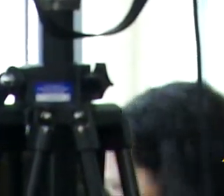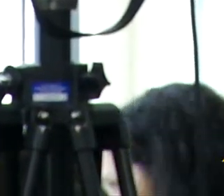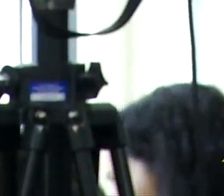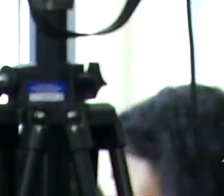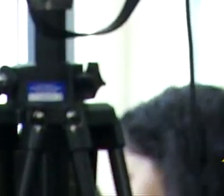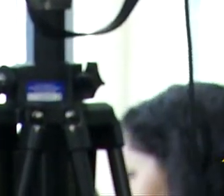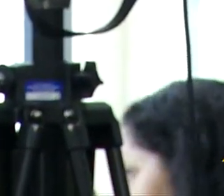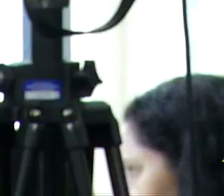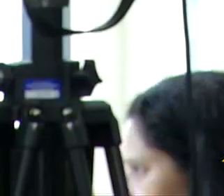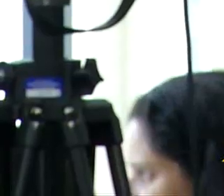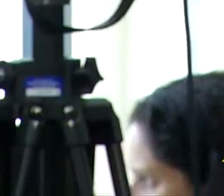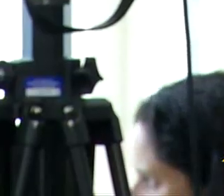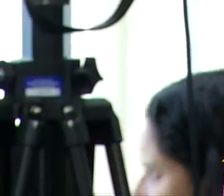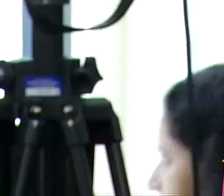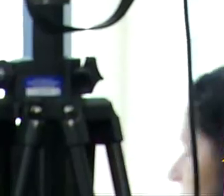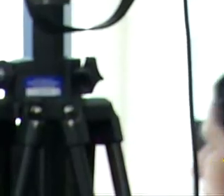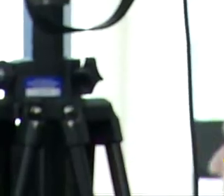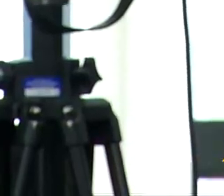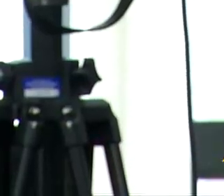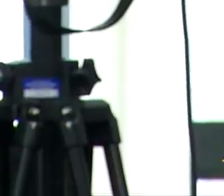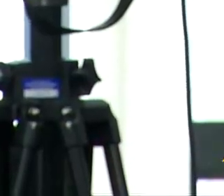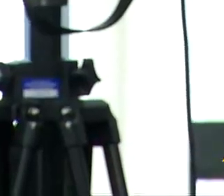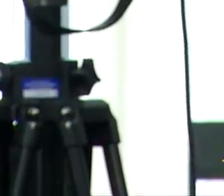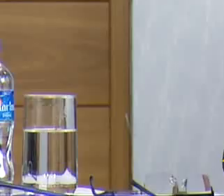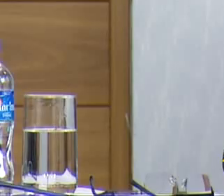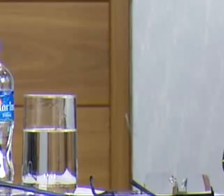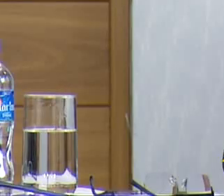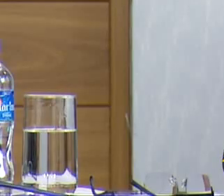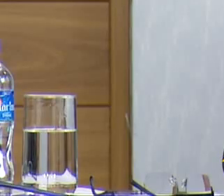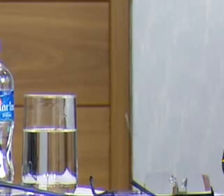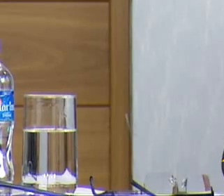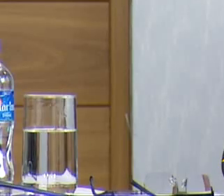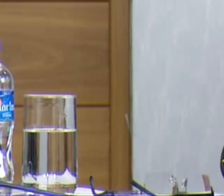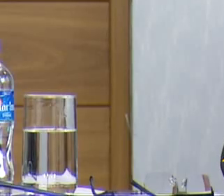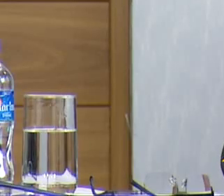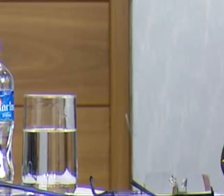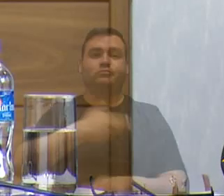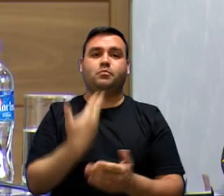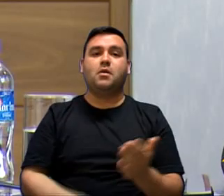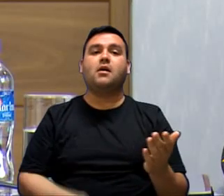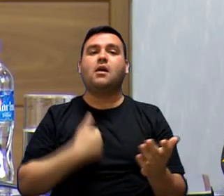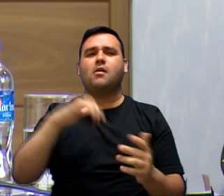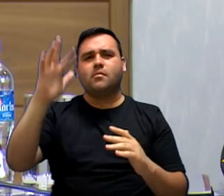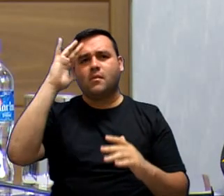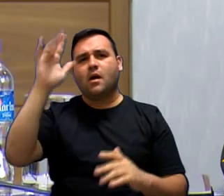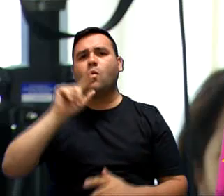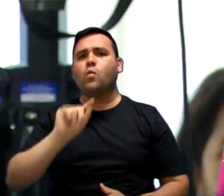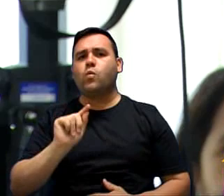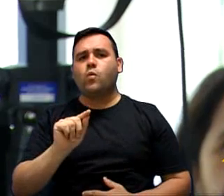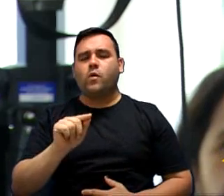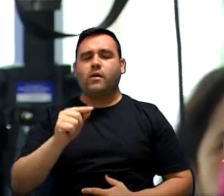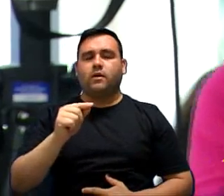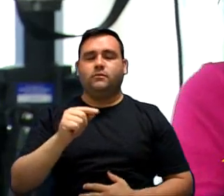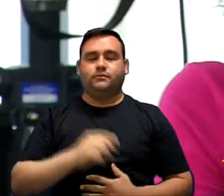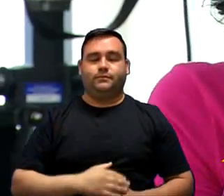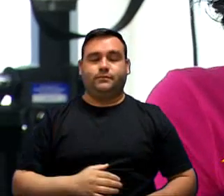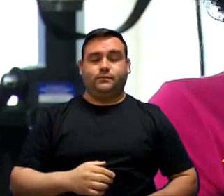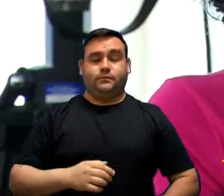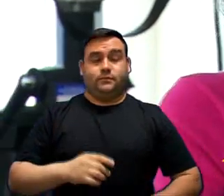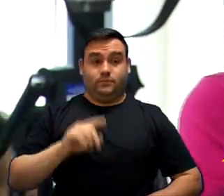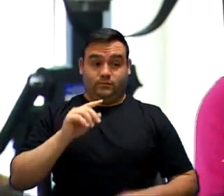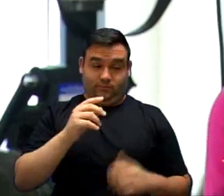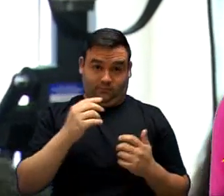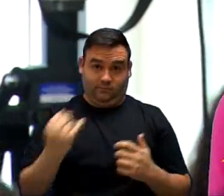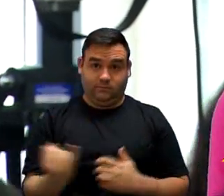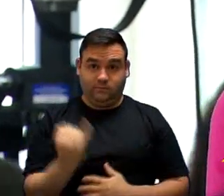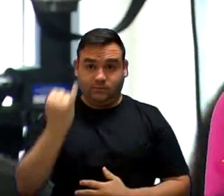Eu não quero chamar de passa-moleque, tá, vereadora? Tempo perdido. O que, eu penso, vereador, presidente? Que